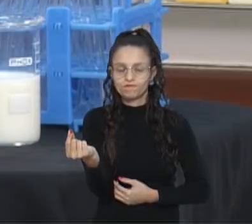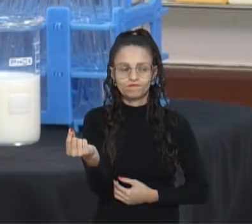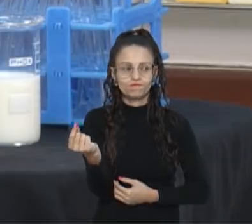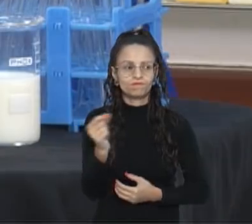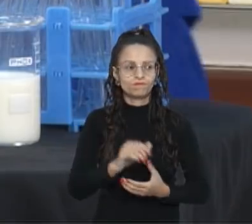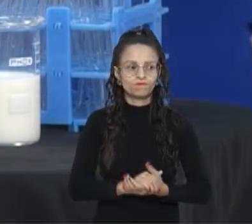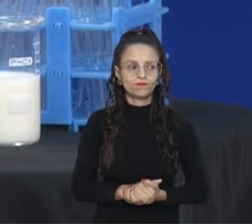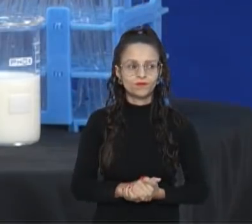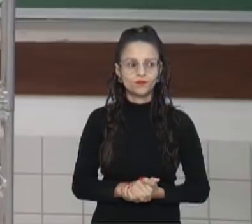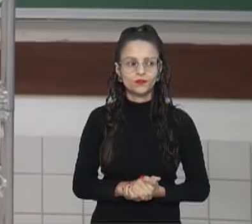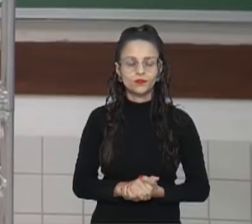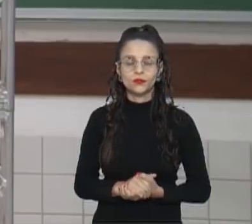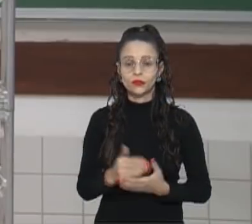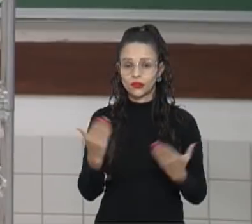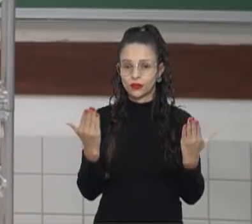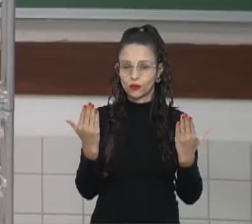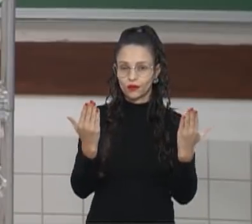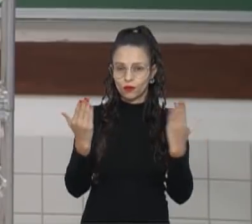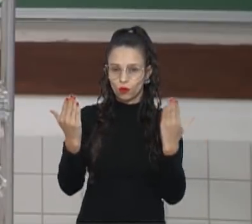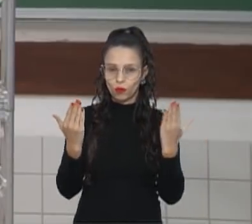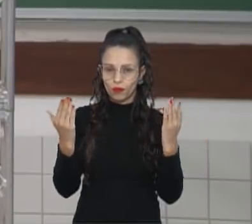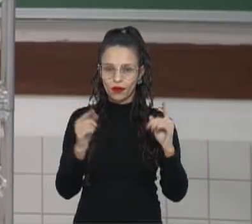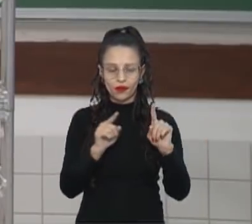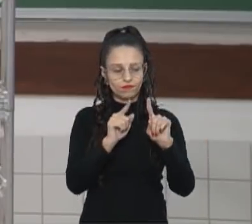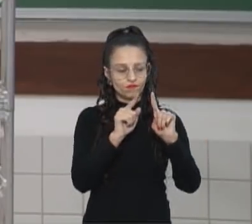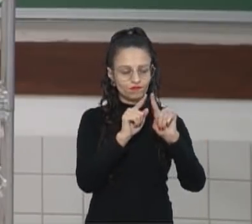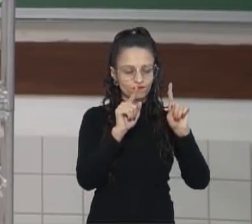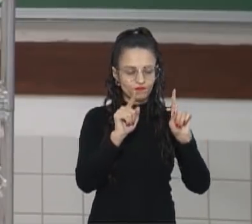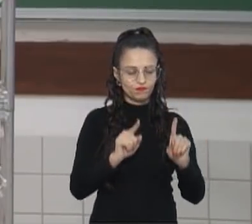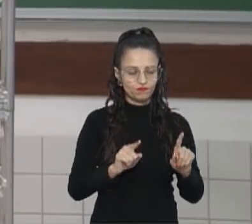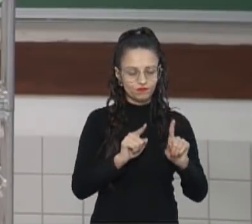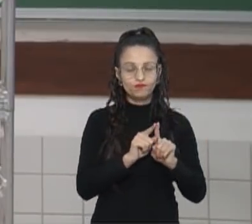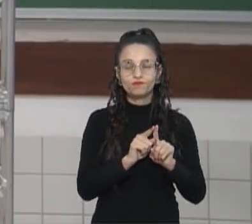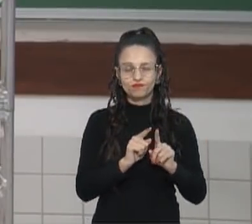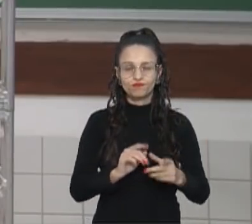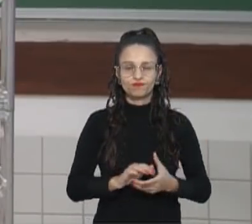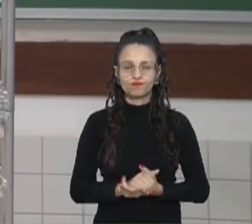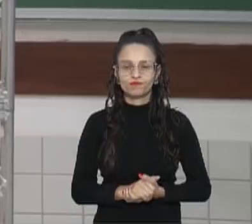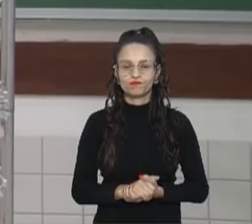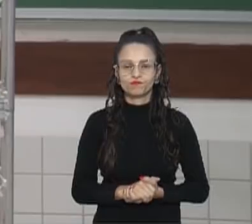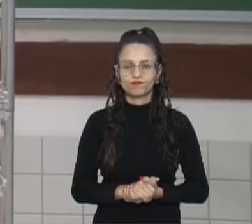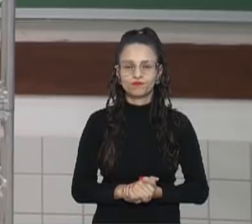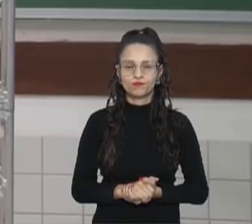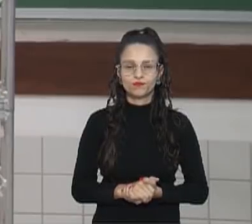O papel indicador. Vou procurar aqui na tabela.